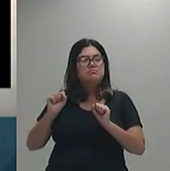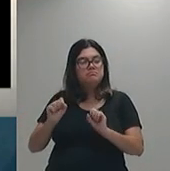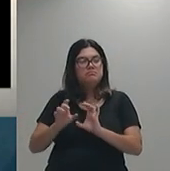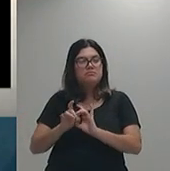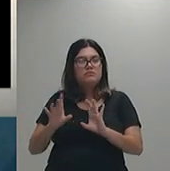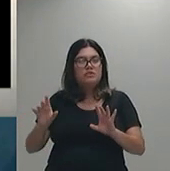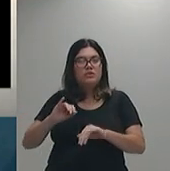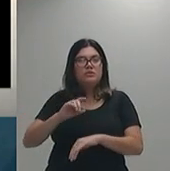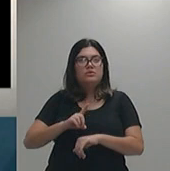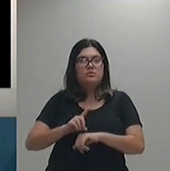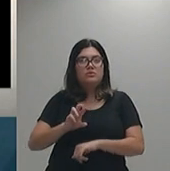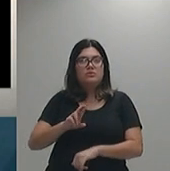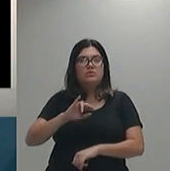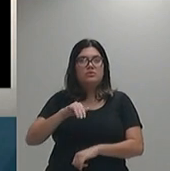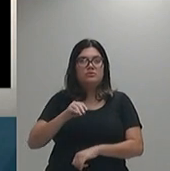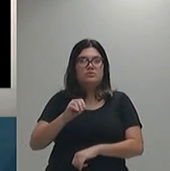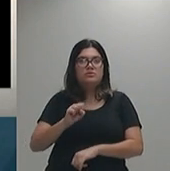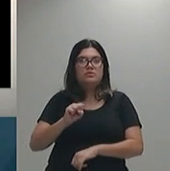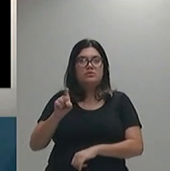Bonifácio